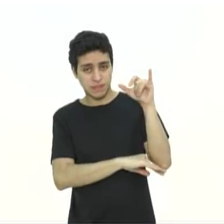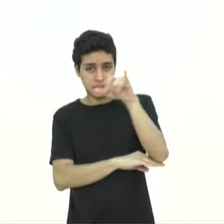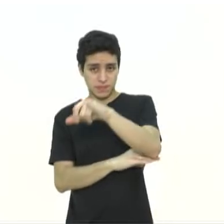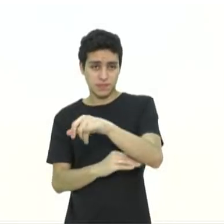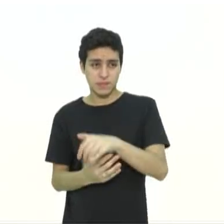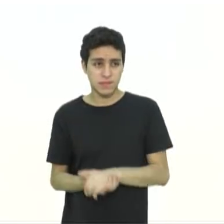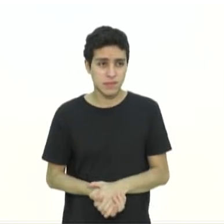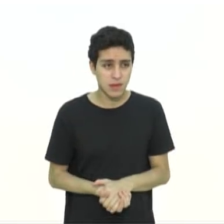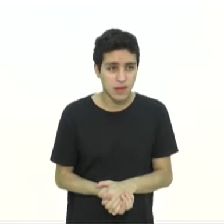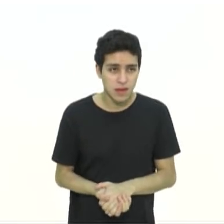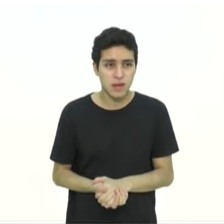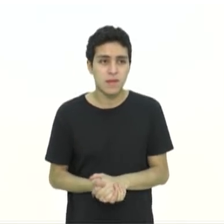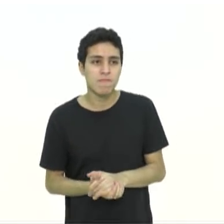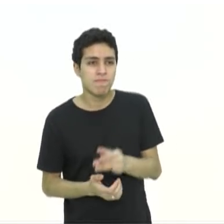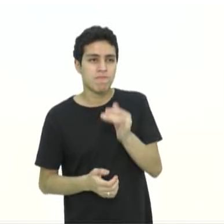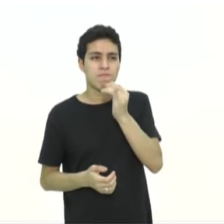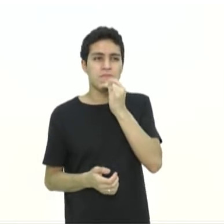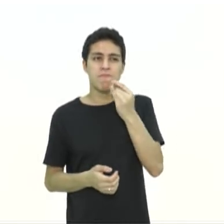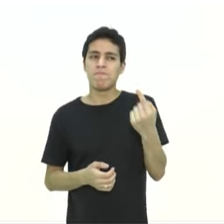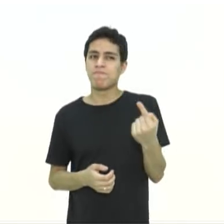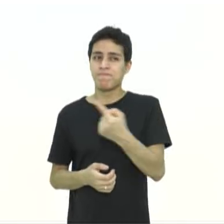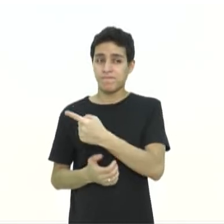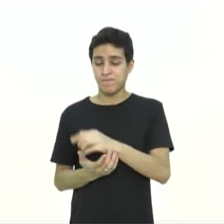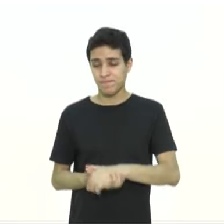Aí só um exemplo para a gente brincar aqui,